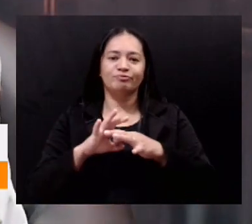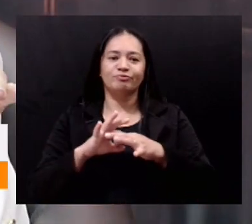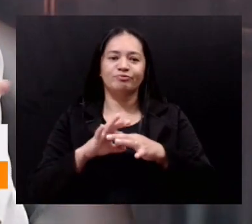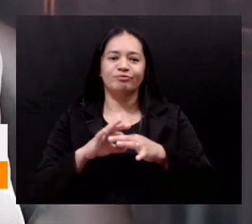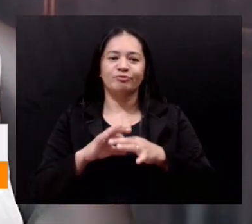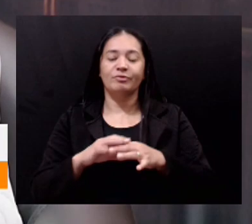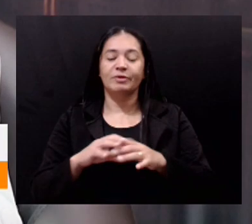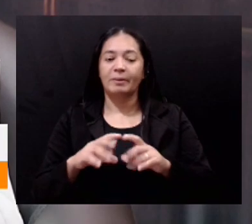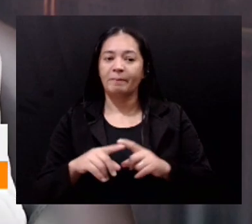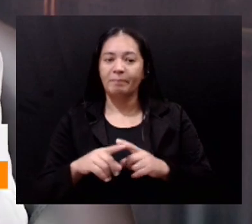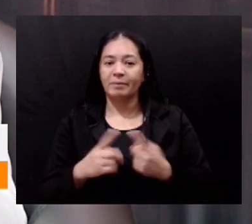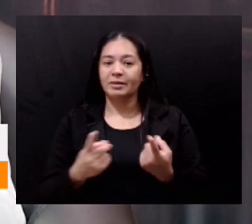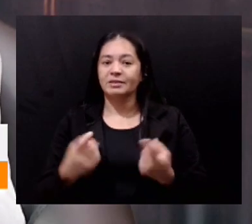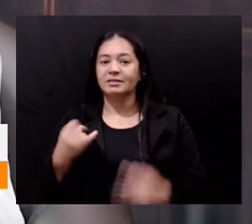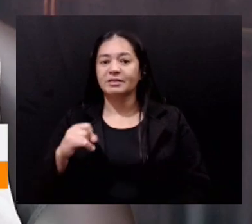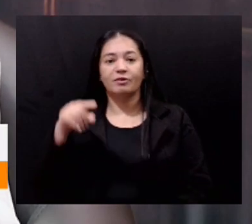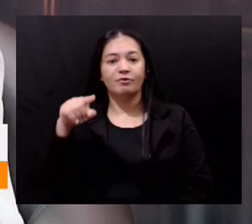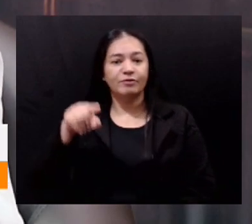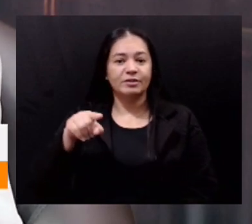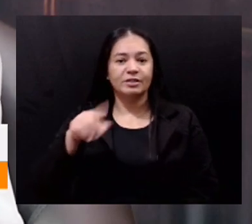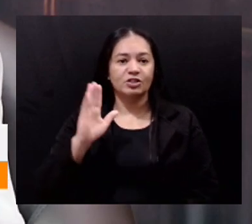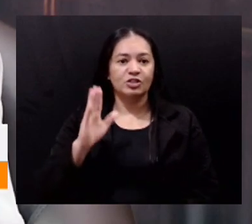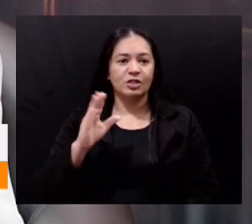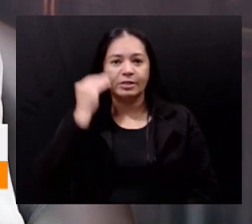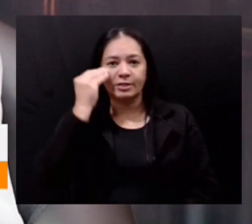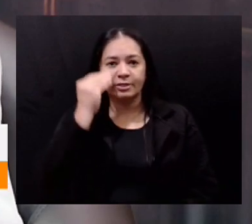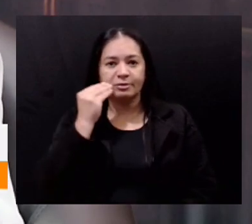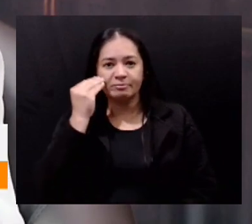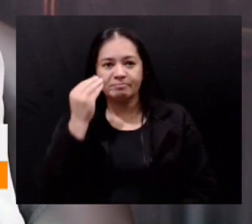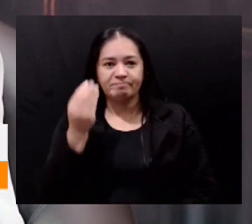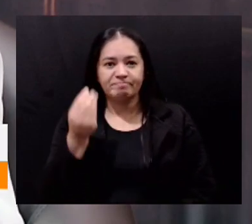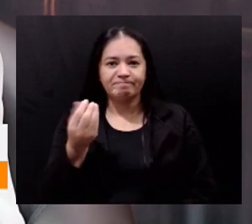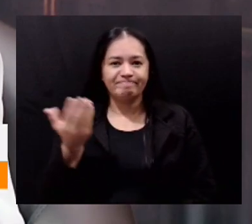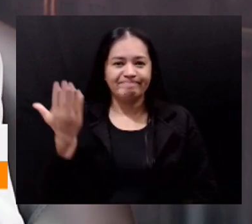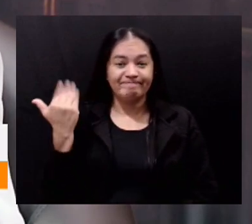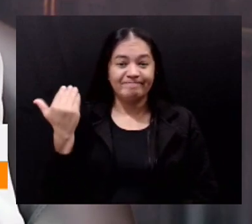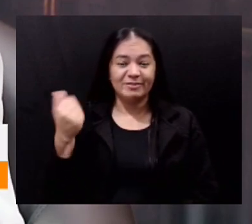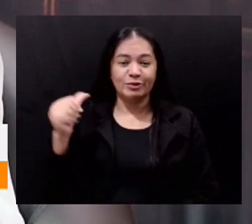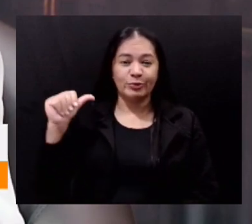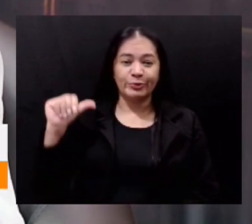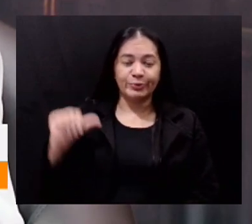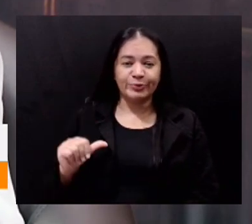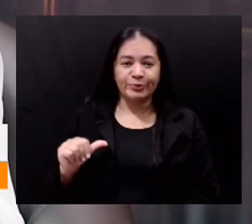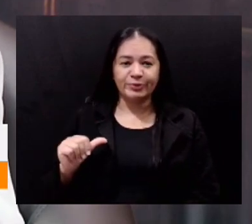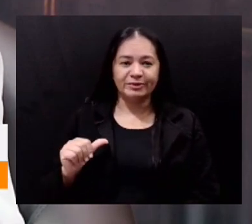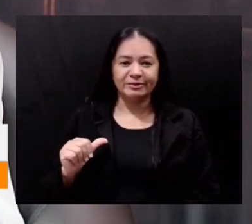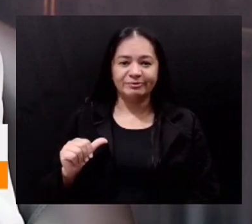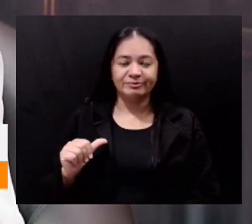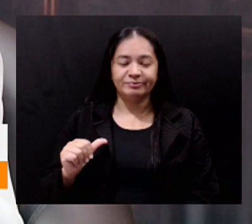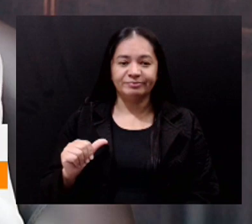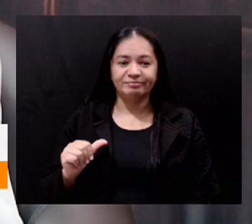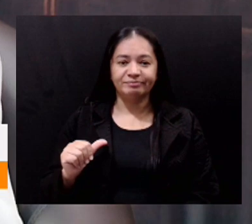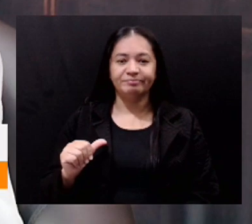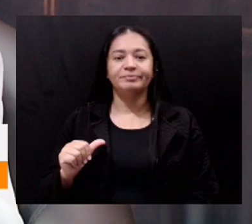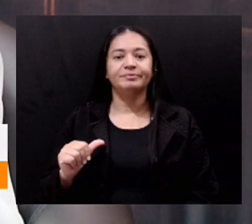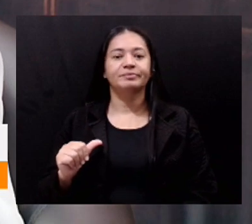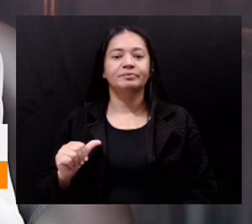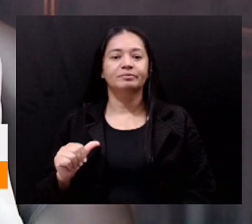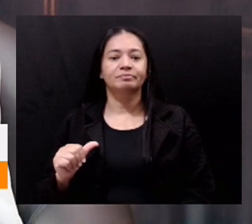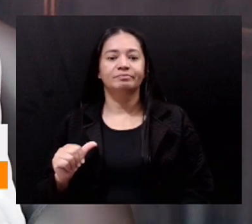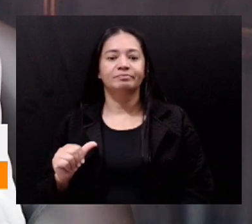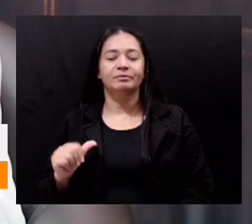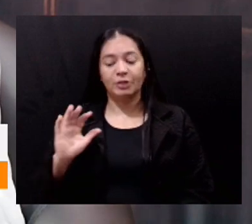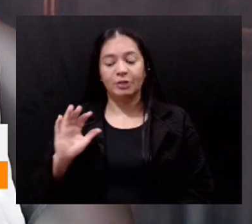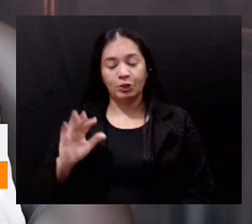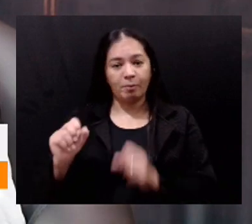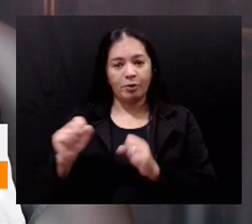se você acabou, muitas vezes tendo algumas experiências que não foram tão positivas, e isso pode fazer com que você, no